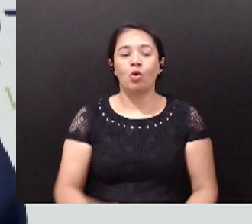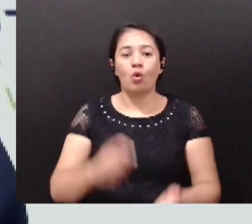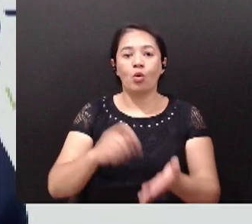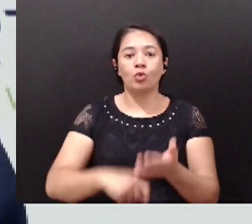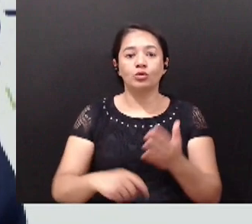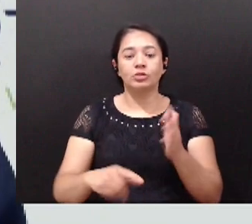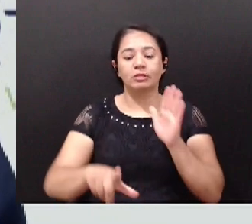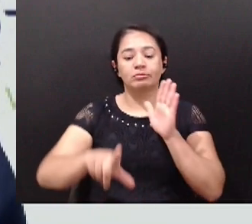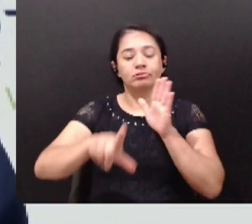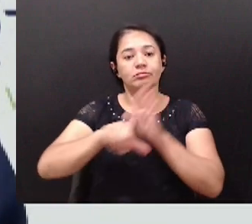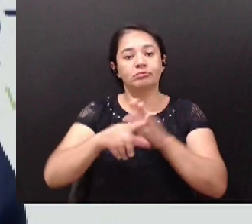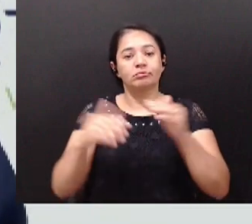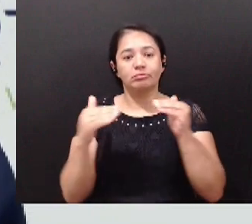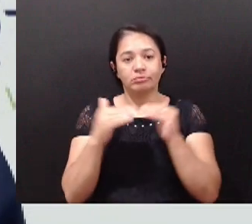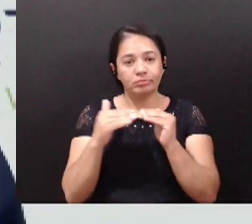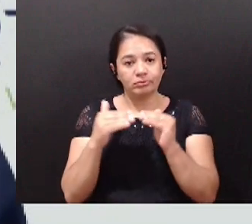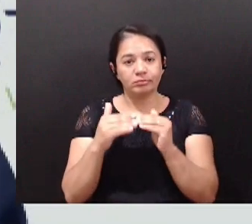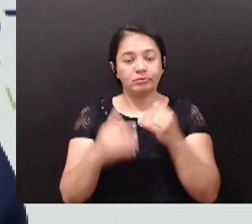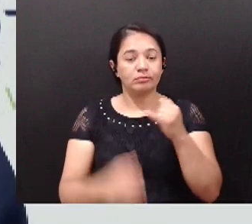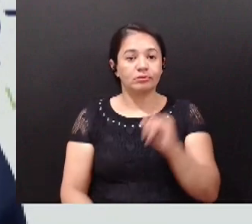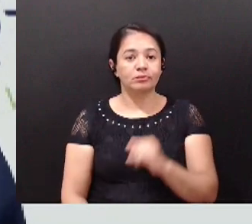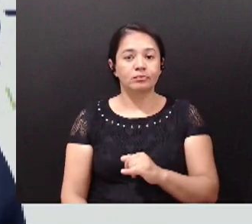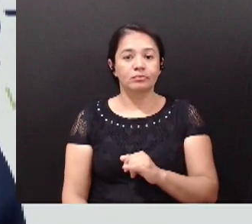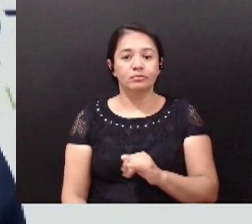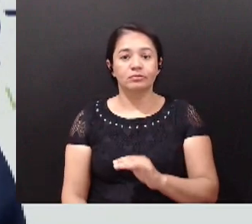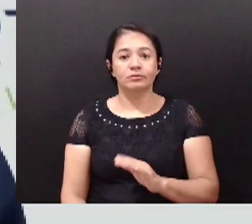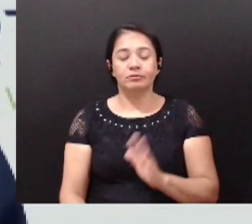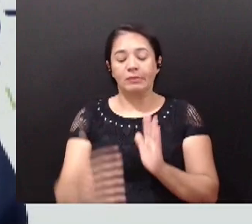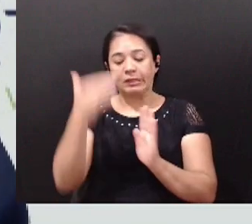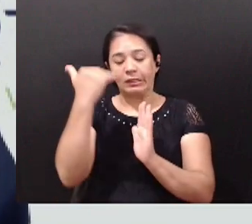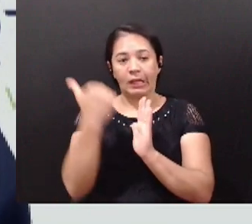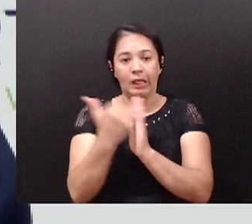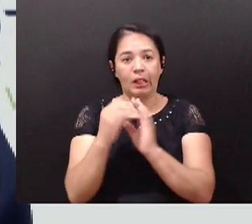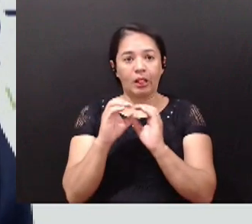quando isso é desobedecido ou não seguido,